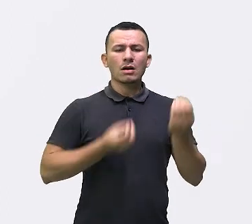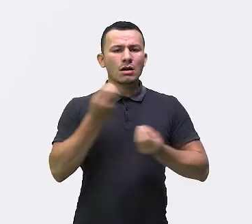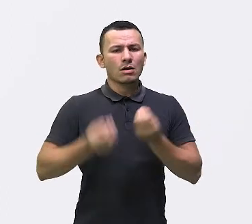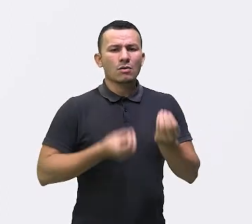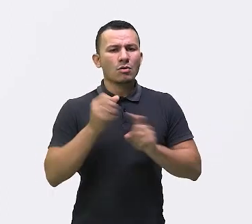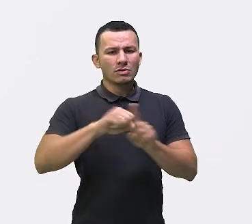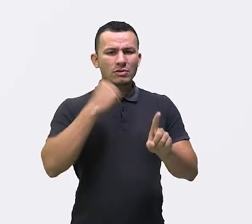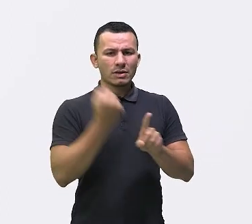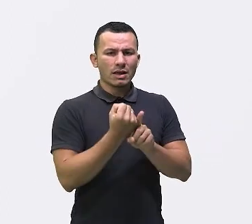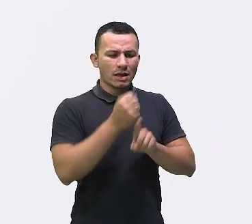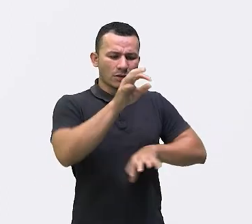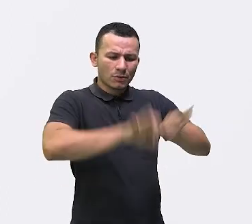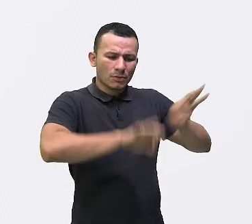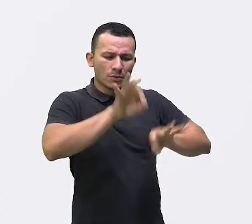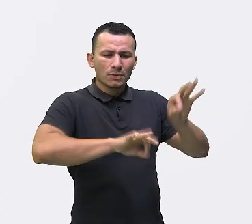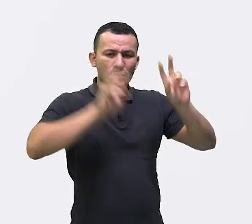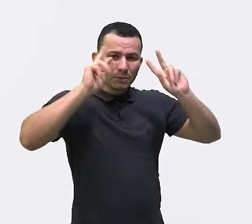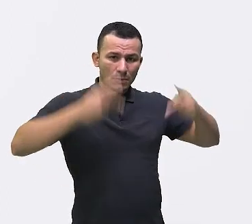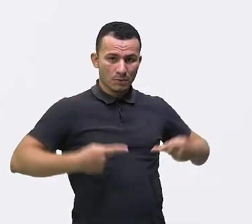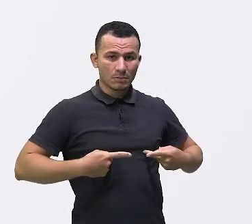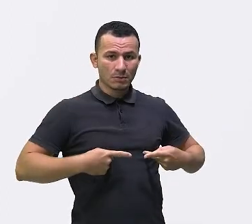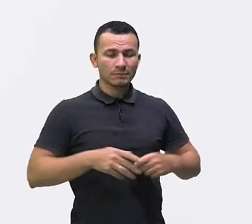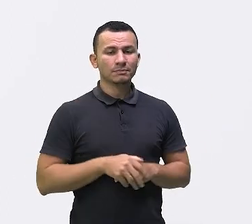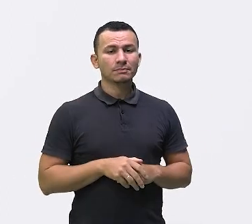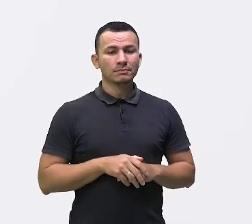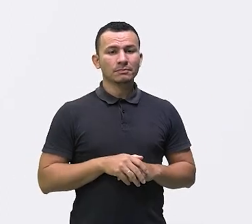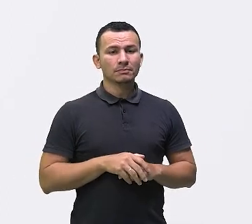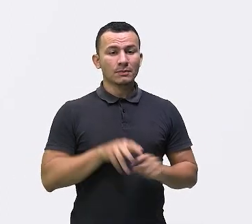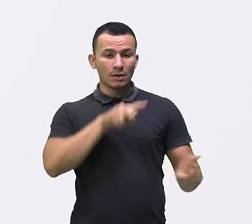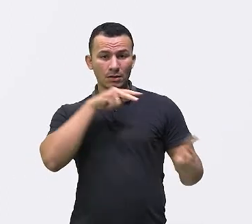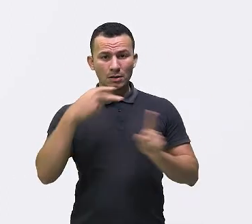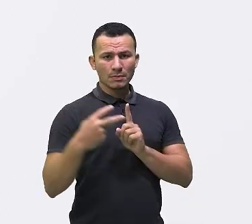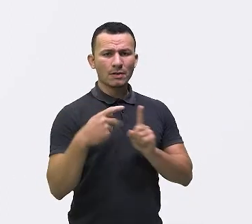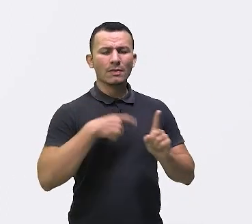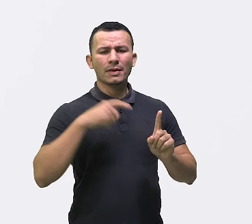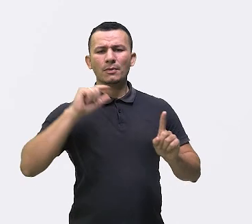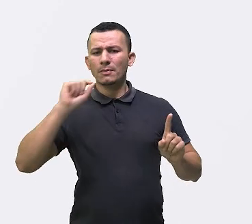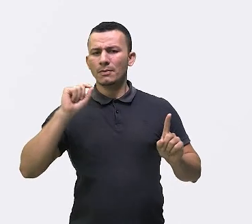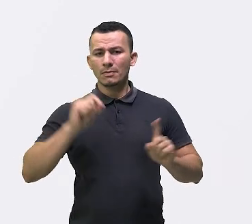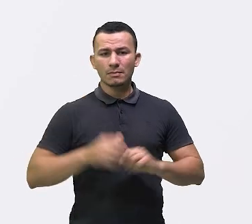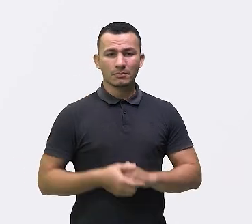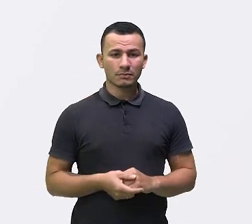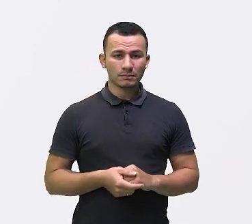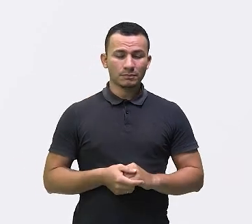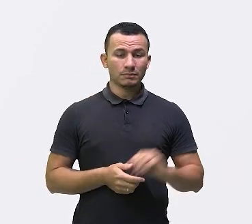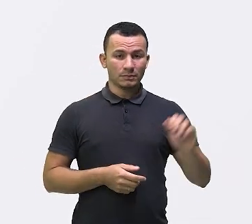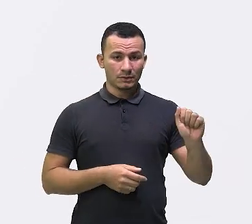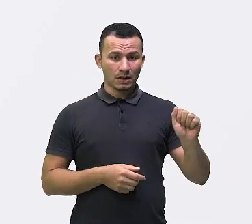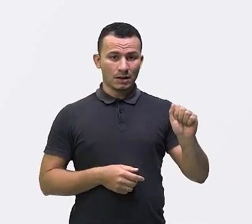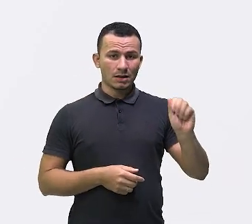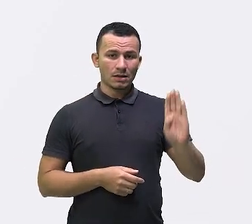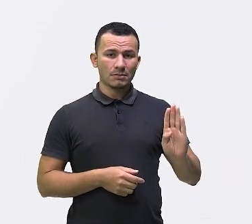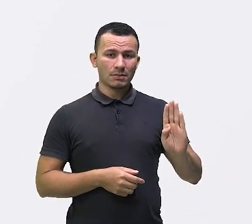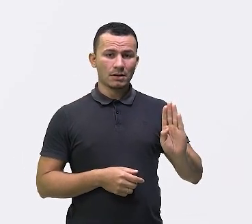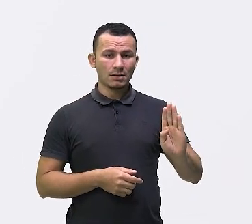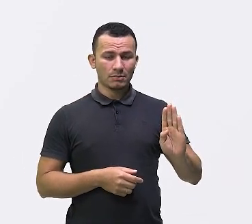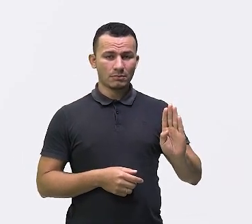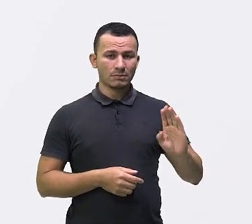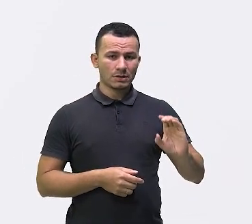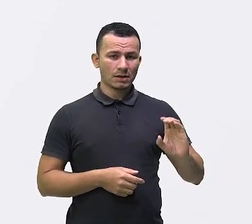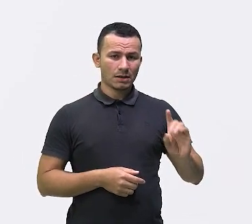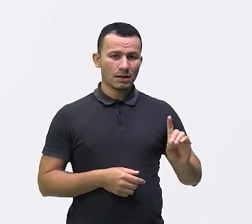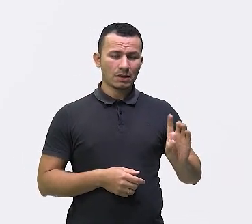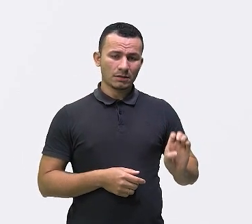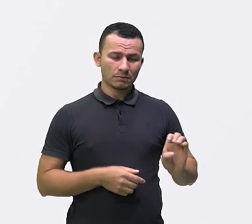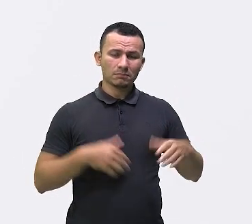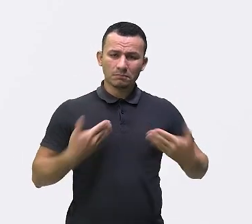desenvolvimento das sociedades humanas. Tal concepção consiste em... Vamos lá, letra A, letra B. Quem